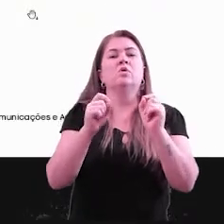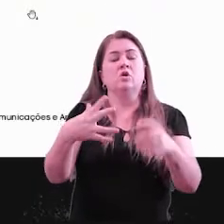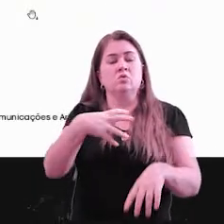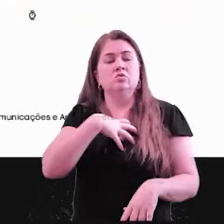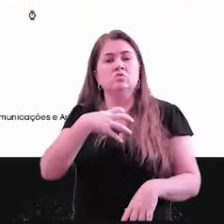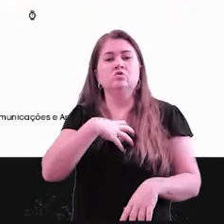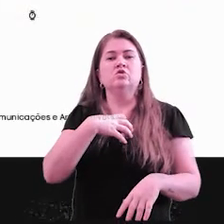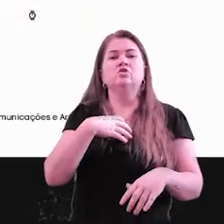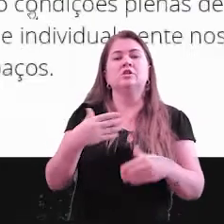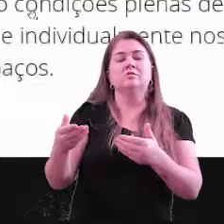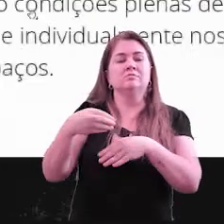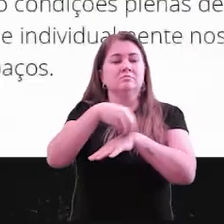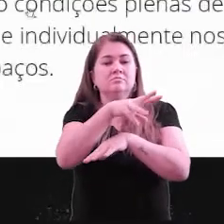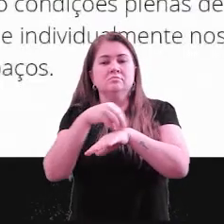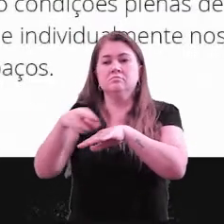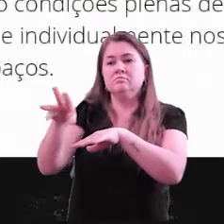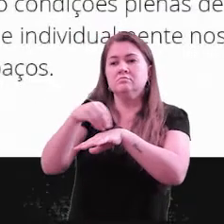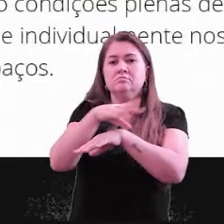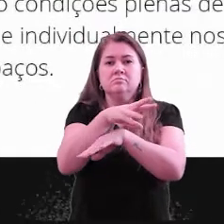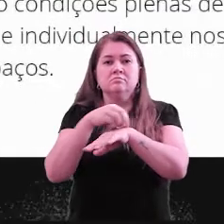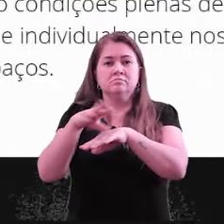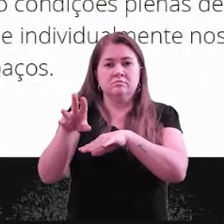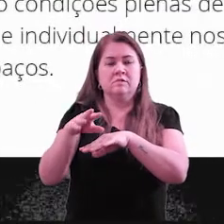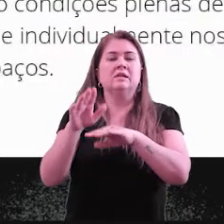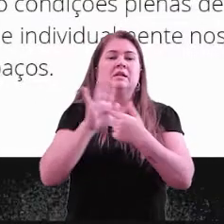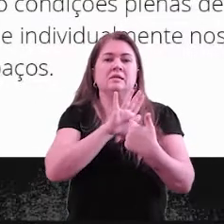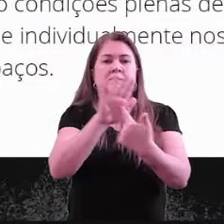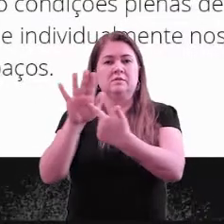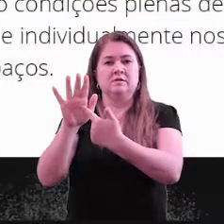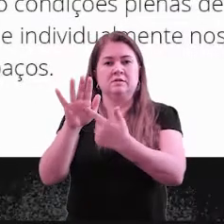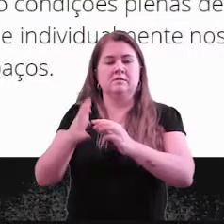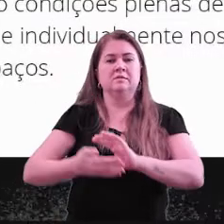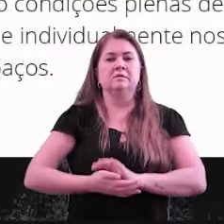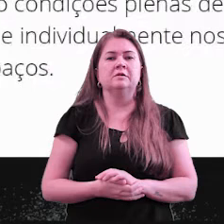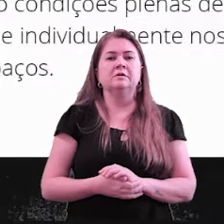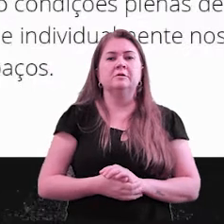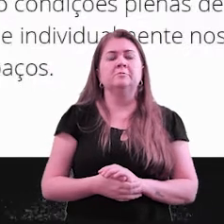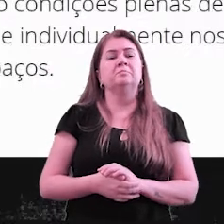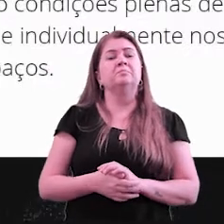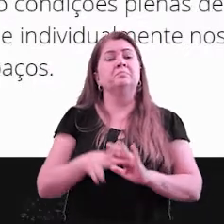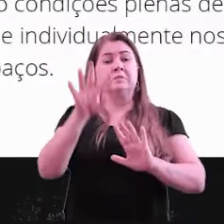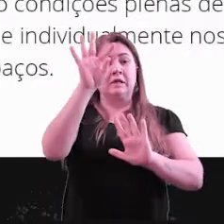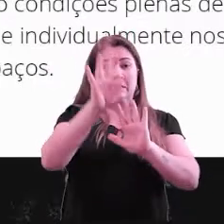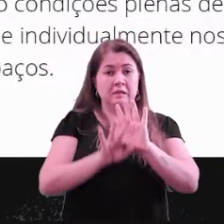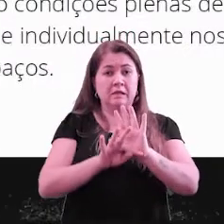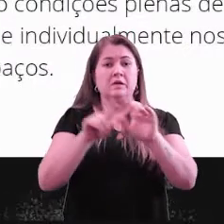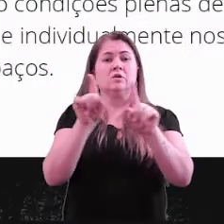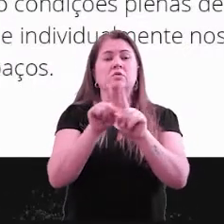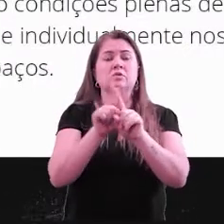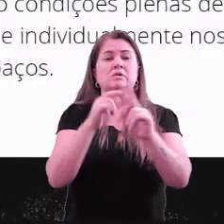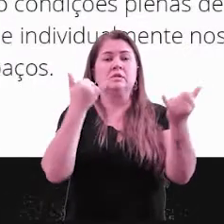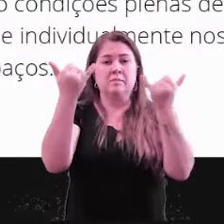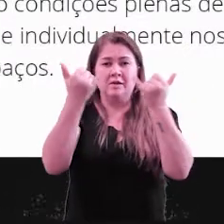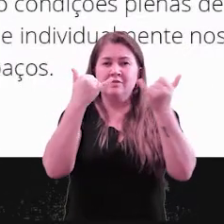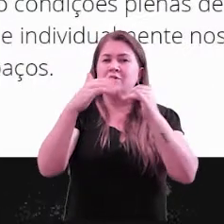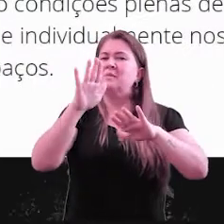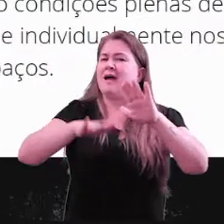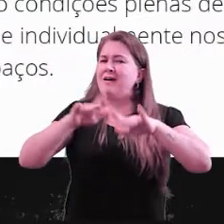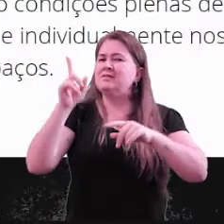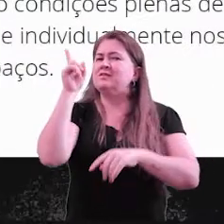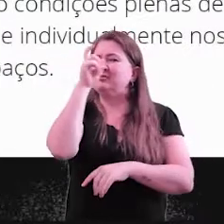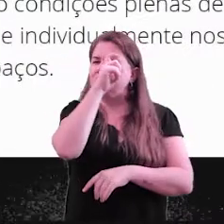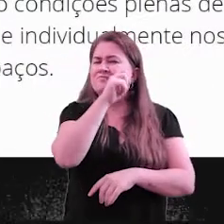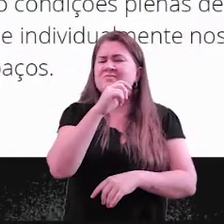exposições. Os textos e informações que são difíceis de serem lidos e compreendidos, eles tendem